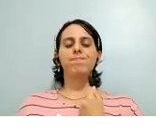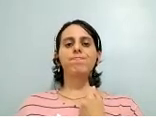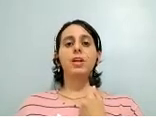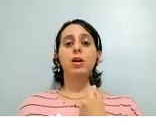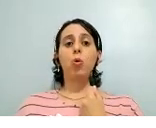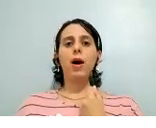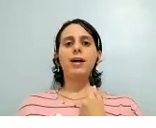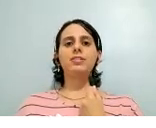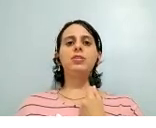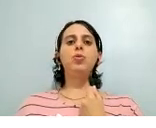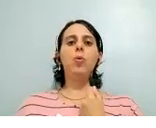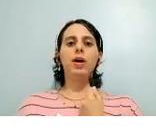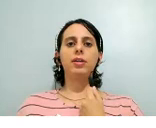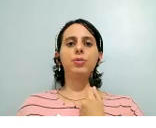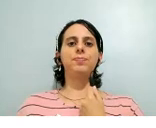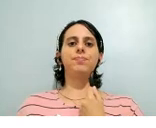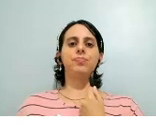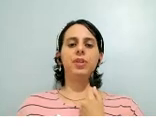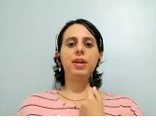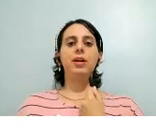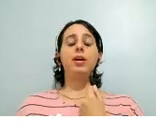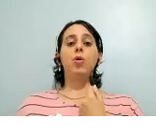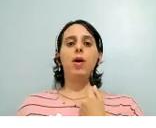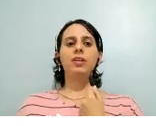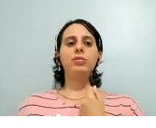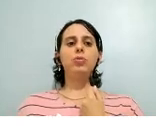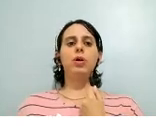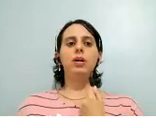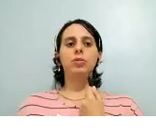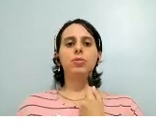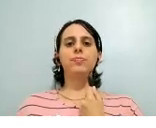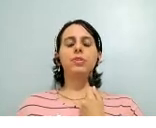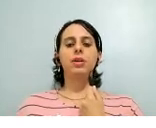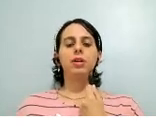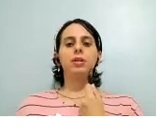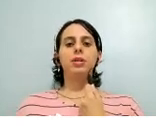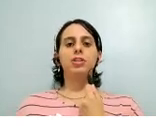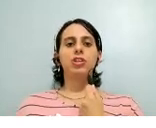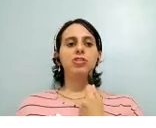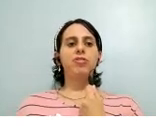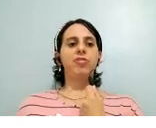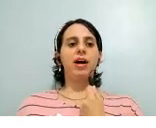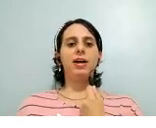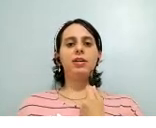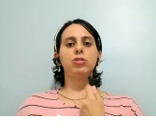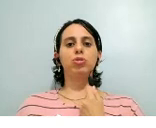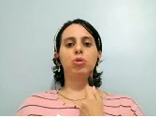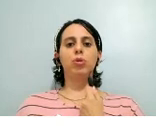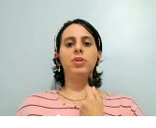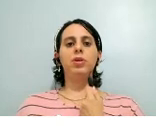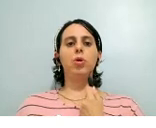pessoal, quase um ano, né? Quase um ano que a gente